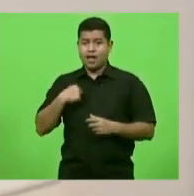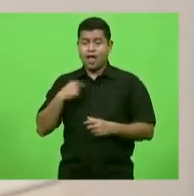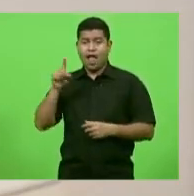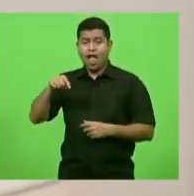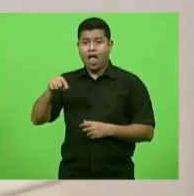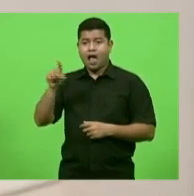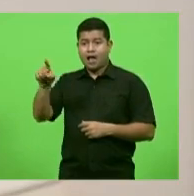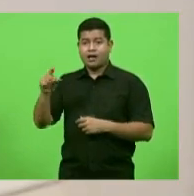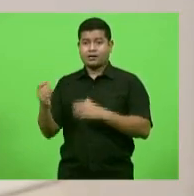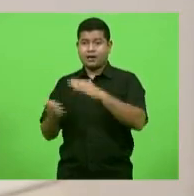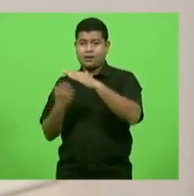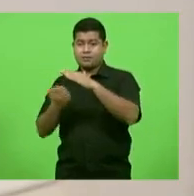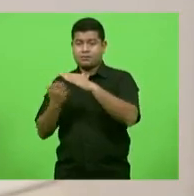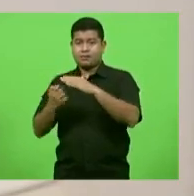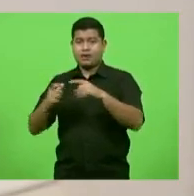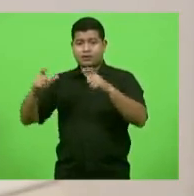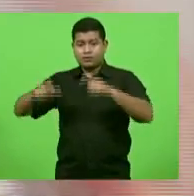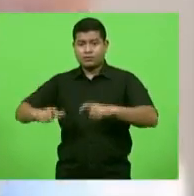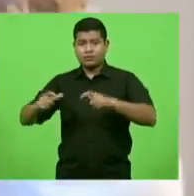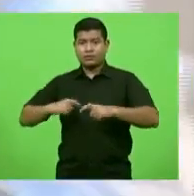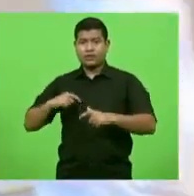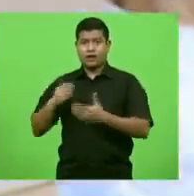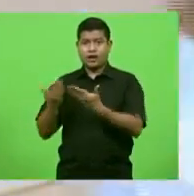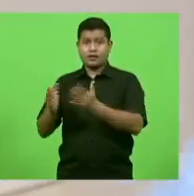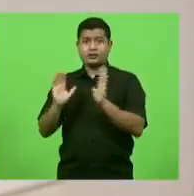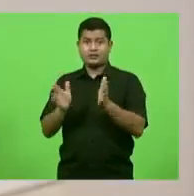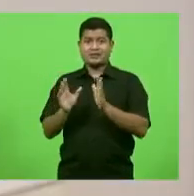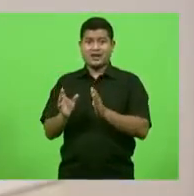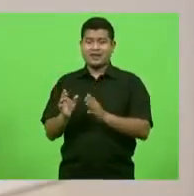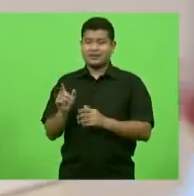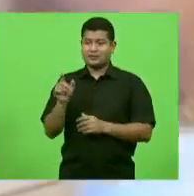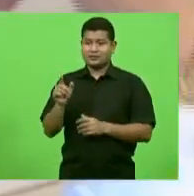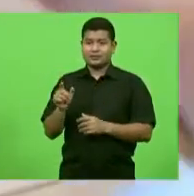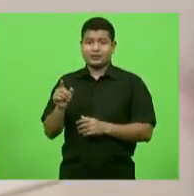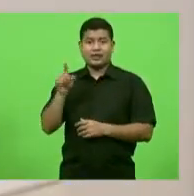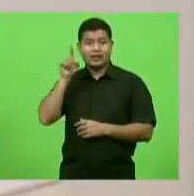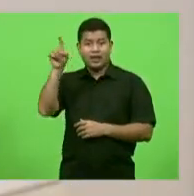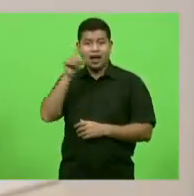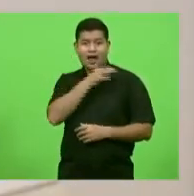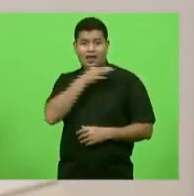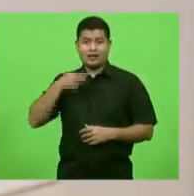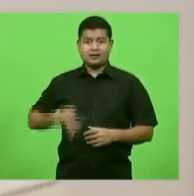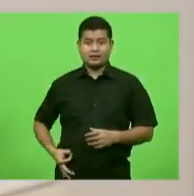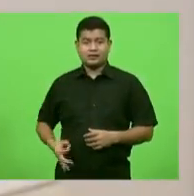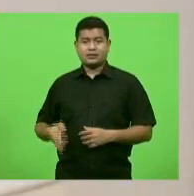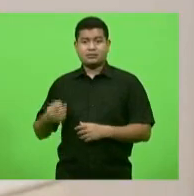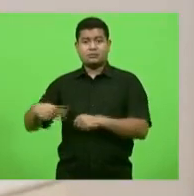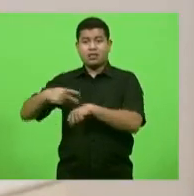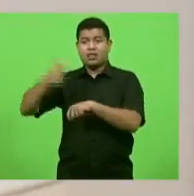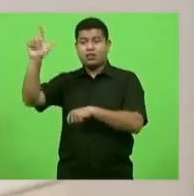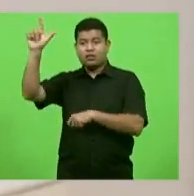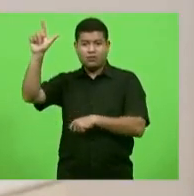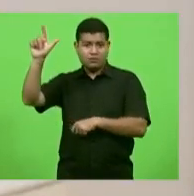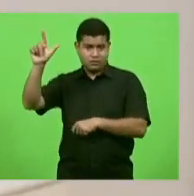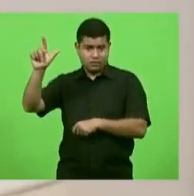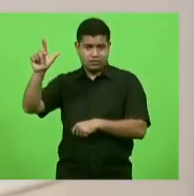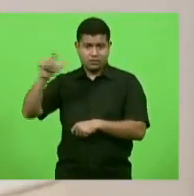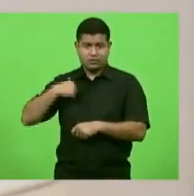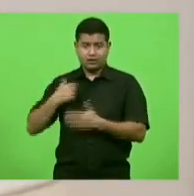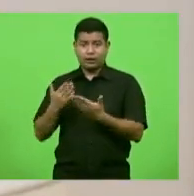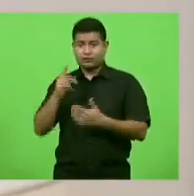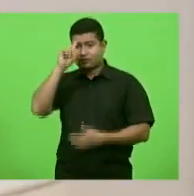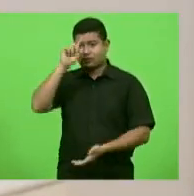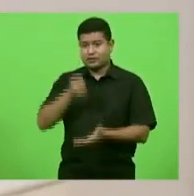local, que ele está repetindo um preço que já vem lá da China, vem de outro país. Aí você decide por